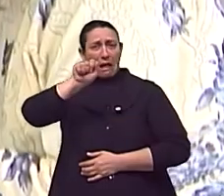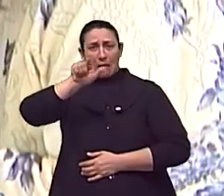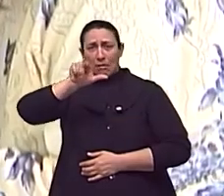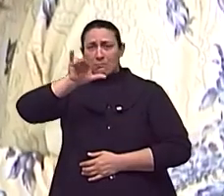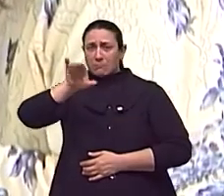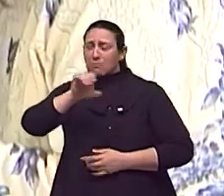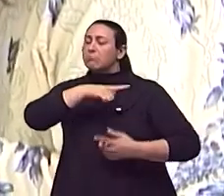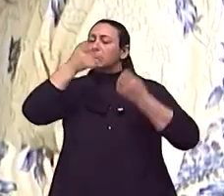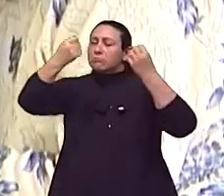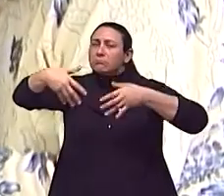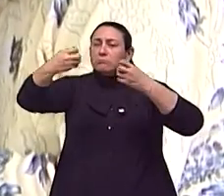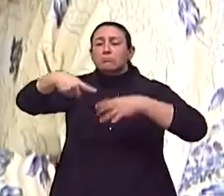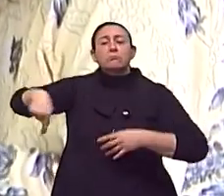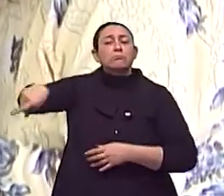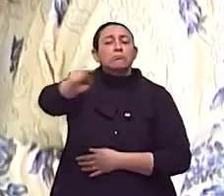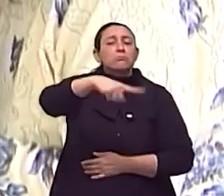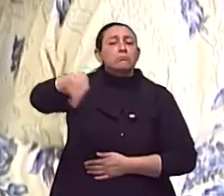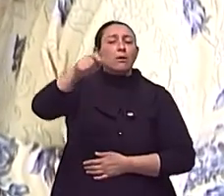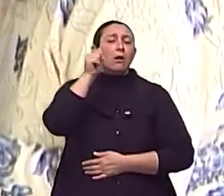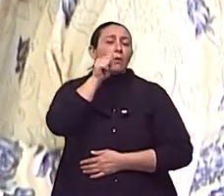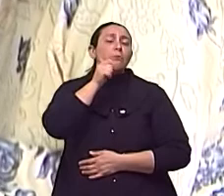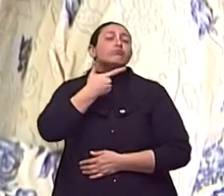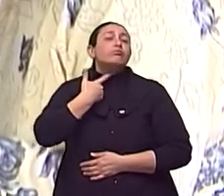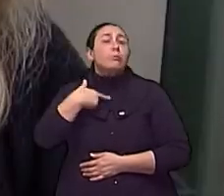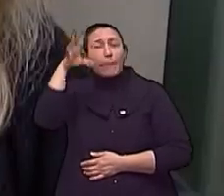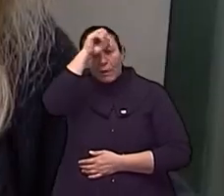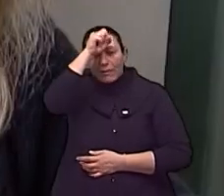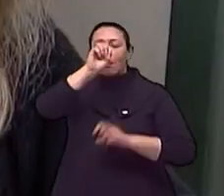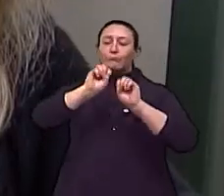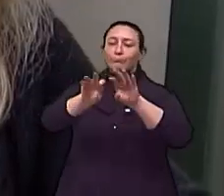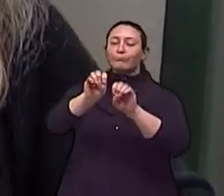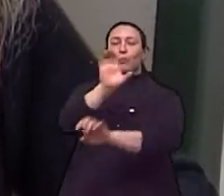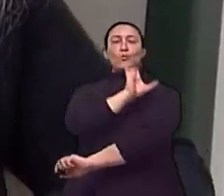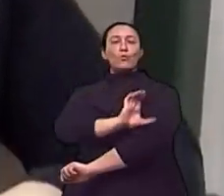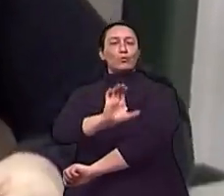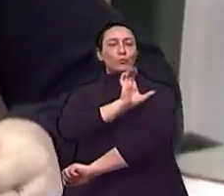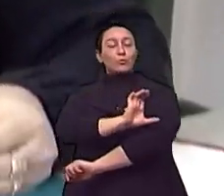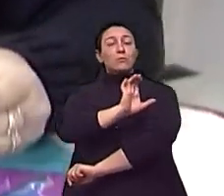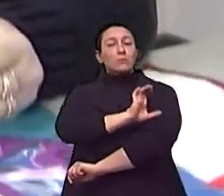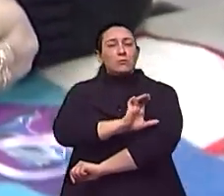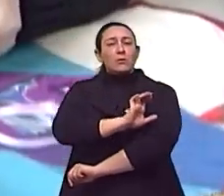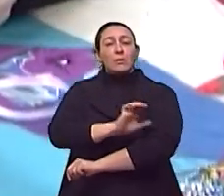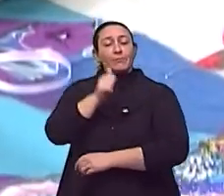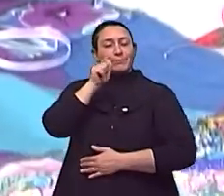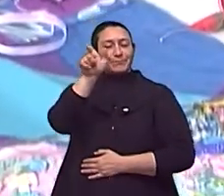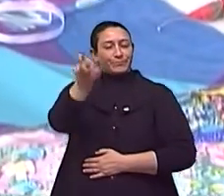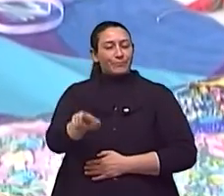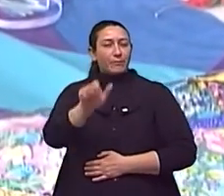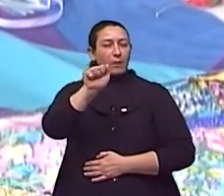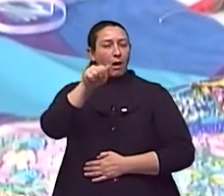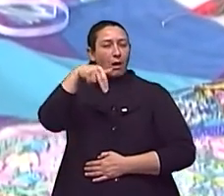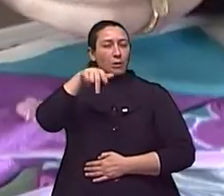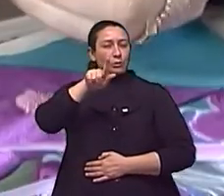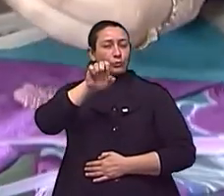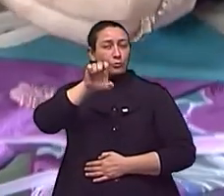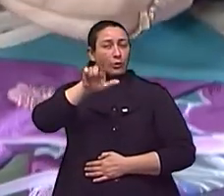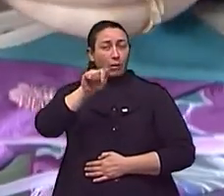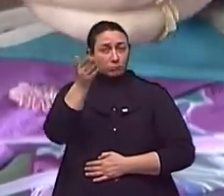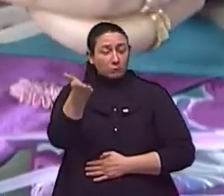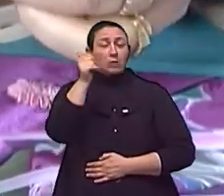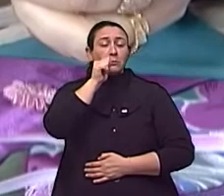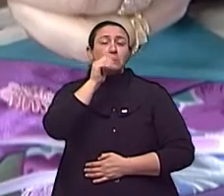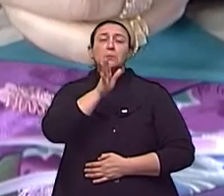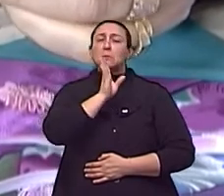para novas alunas interessadas pela atividade Ângela é uma dessas alunas que tem conhecimento em áreas